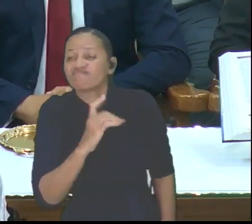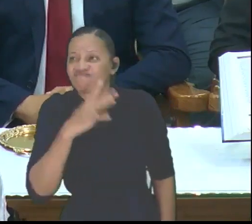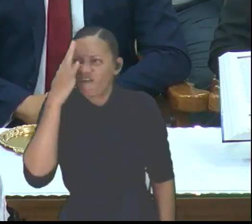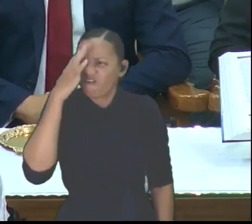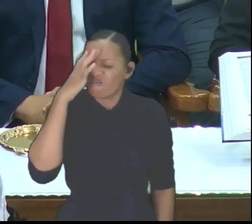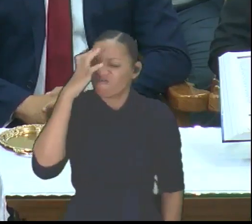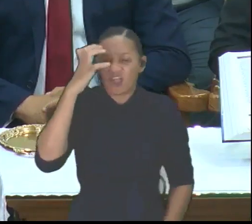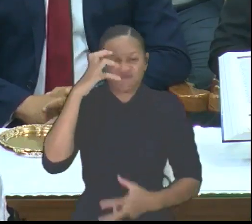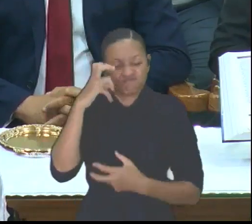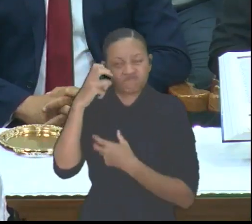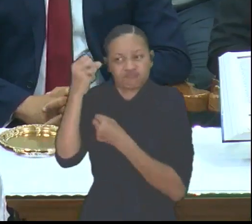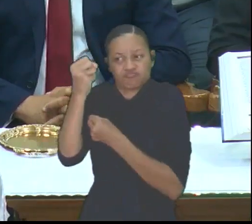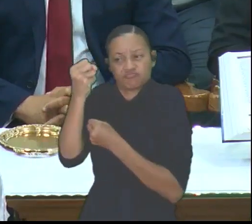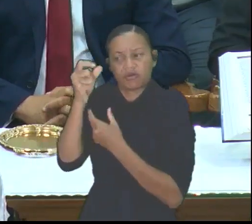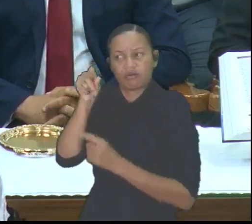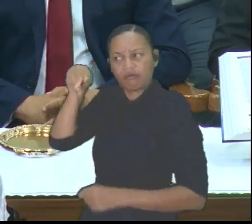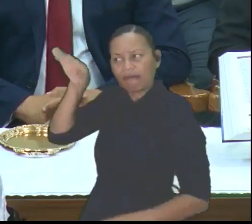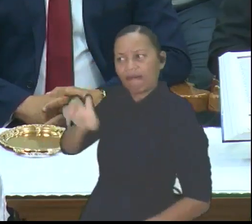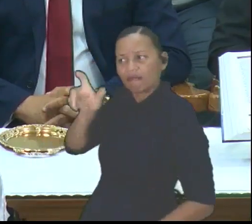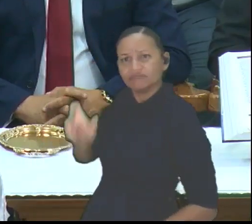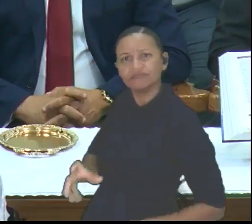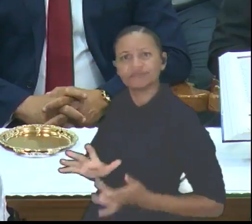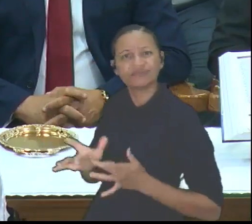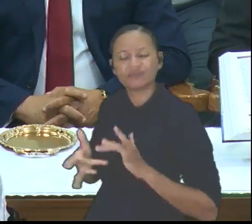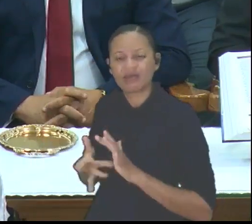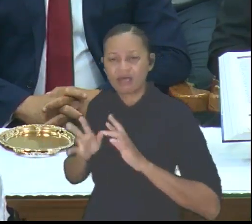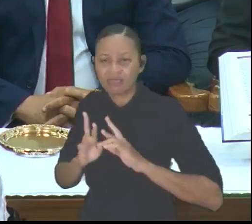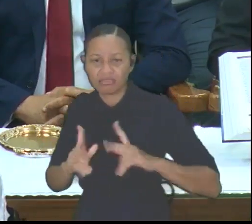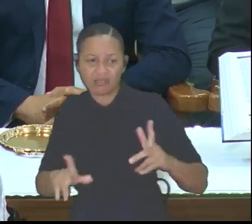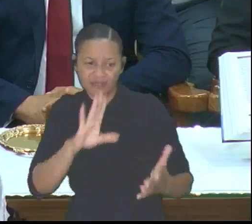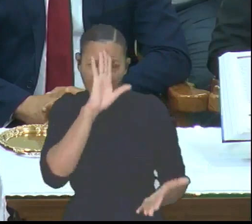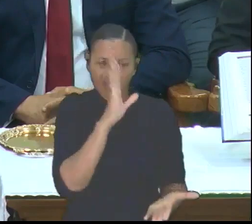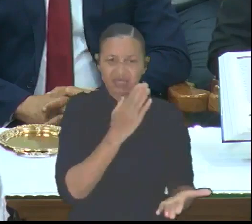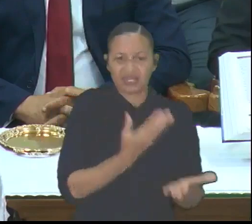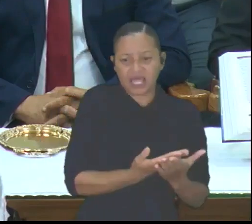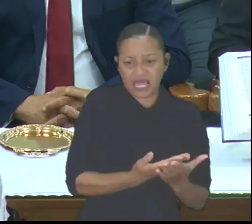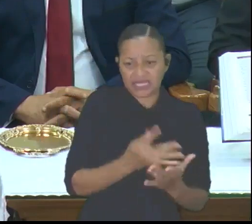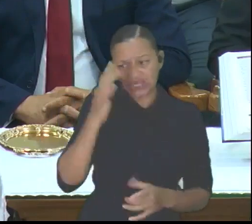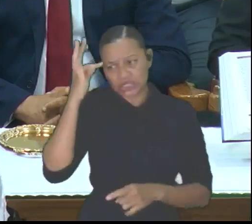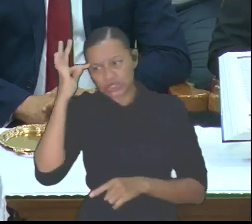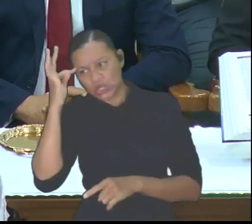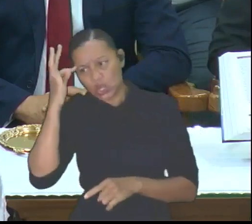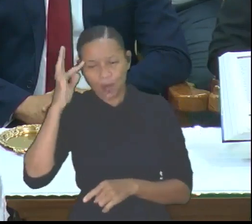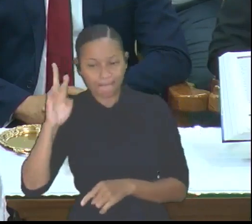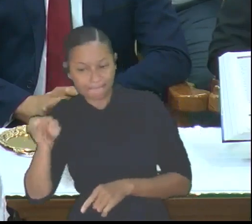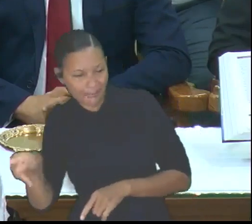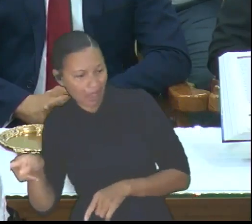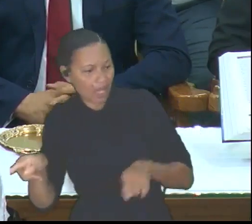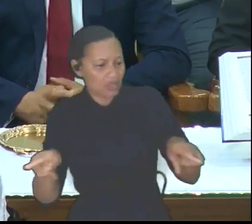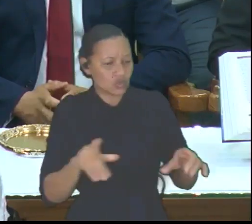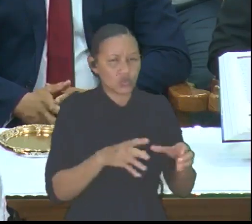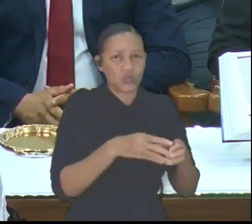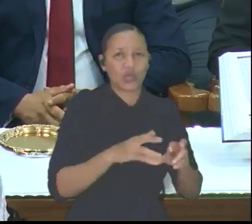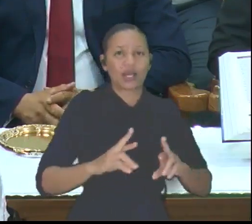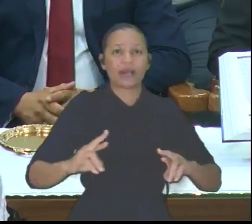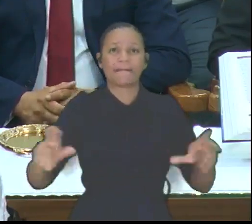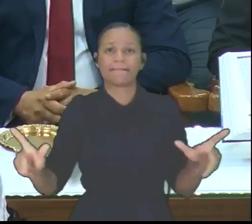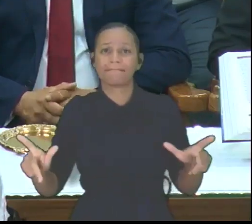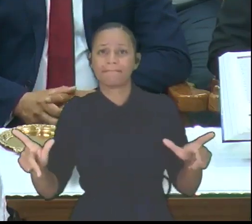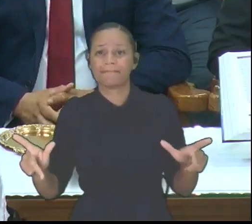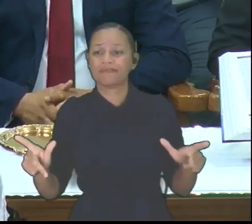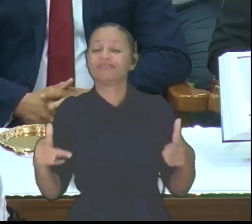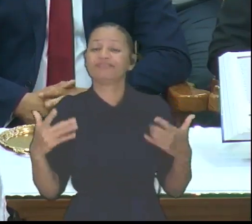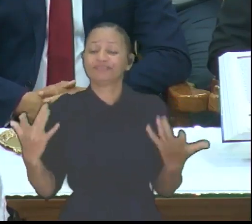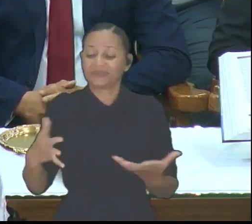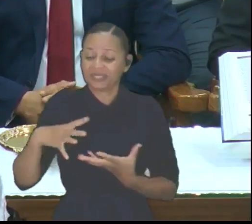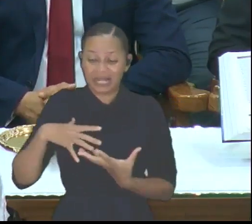muito sedimentada em quem era Jesus. A diferença da incredulidade de Tomé para os outros era algo que tomava conta